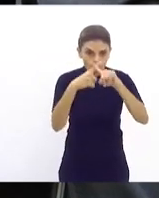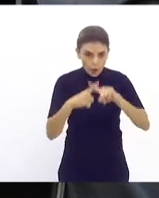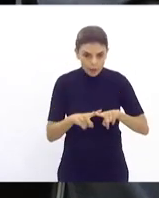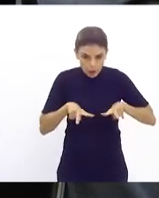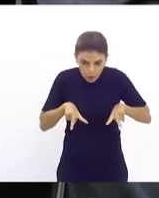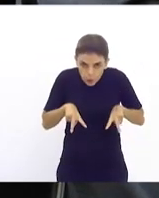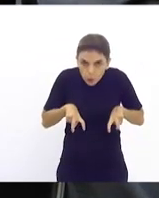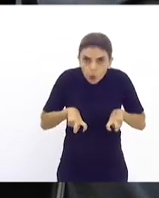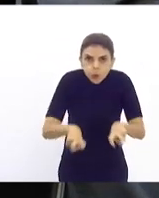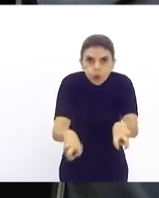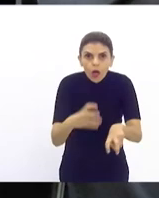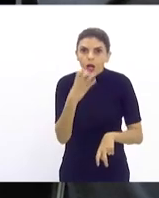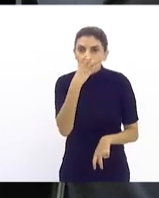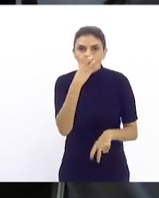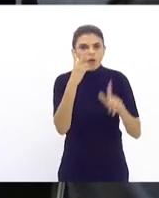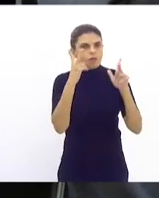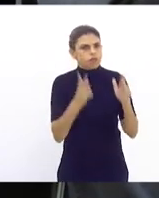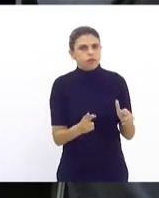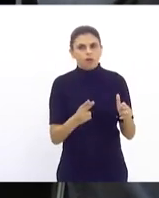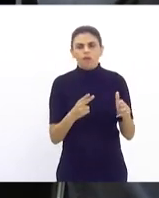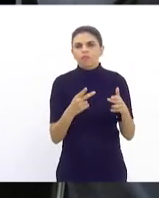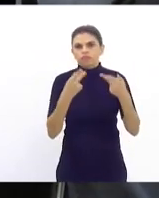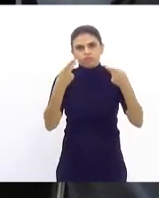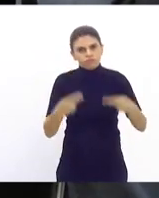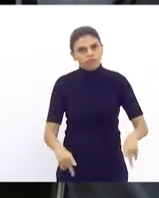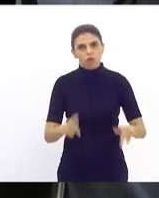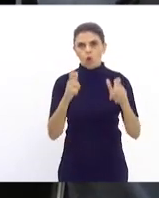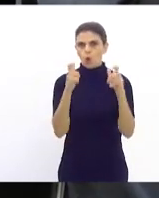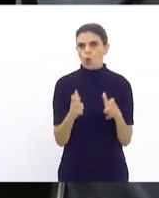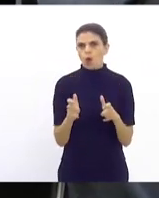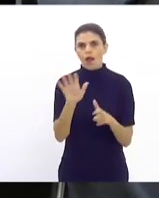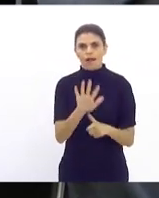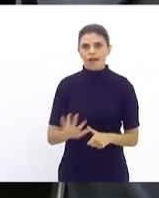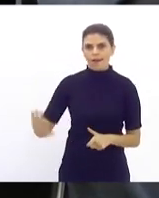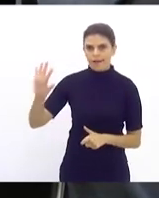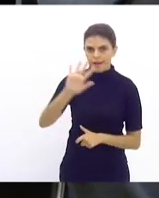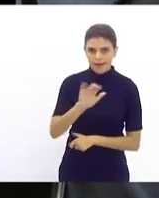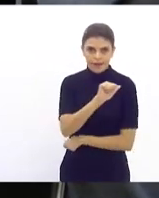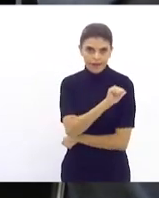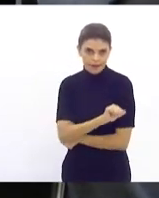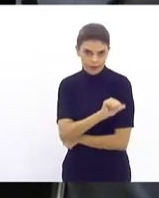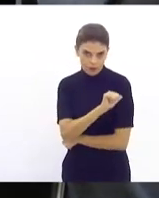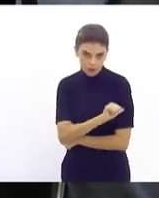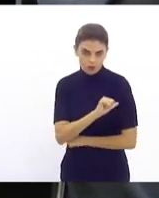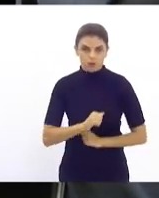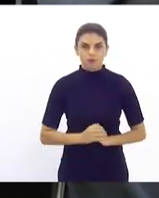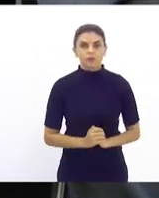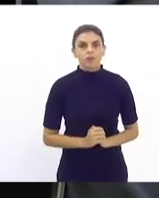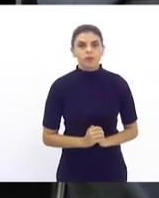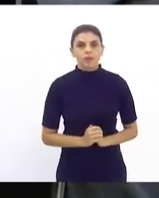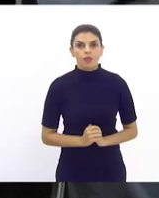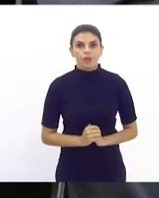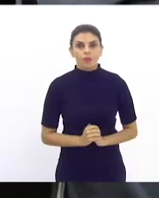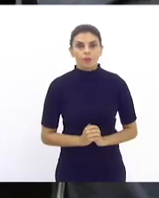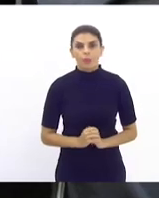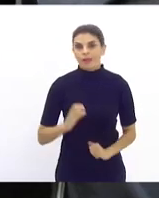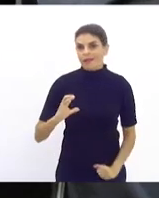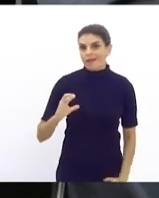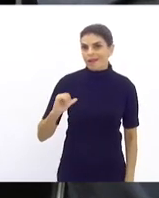da mesma natureza em todo o território do Estado do Rio de Janeiro. O